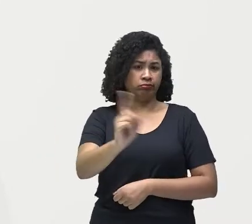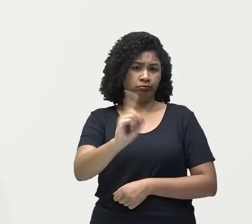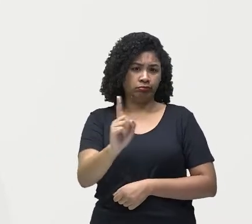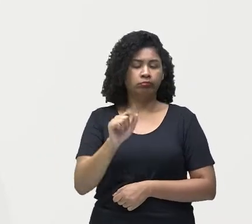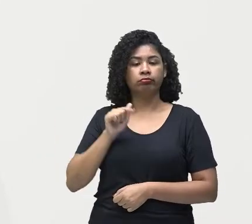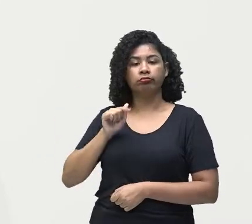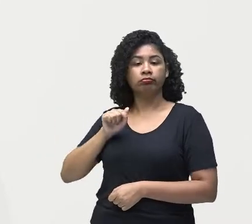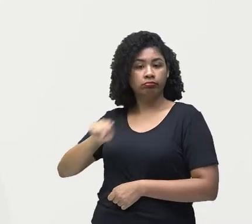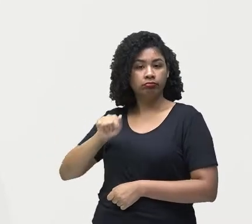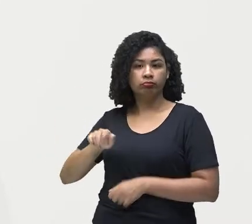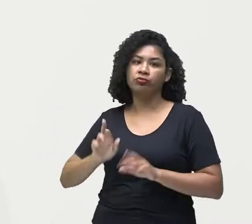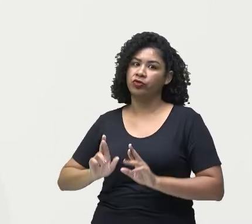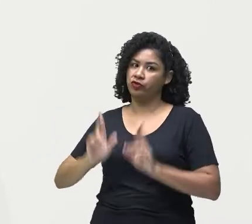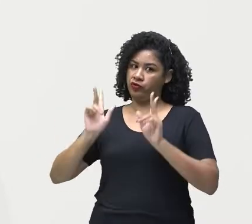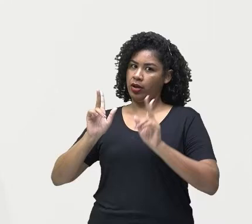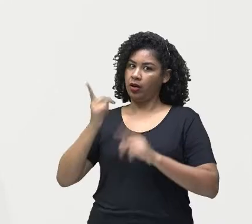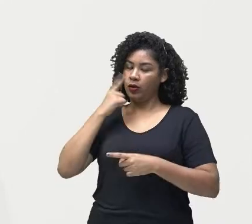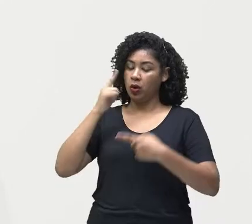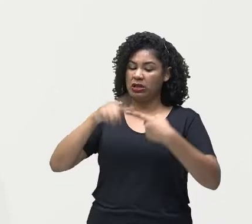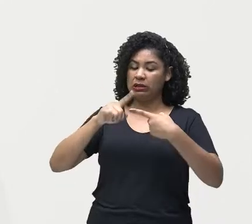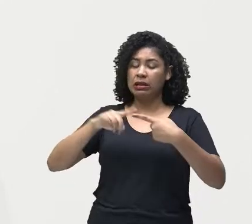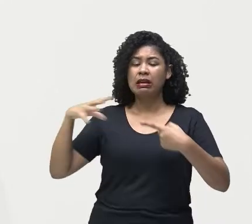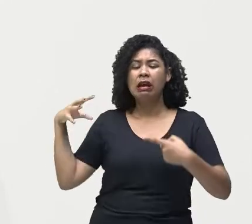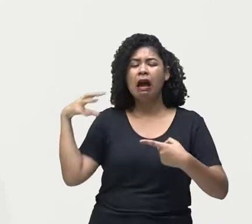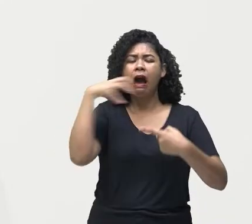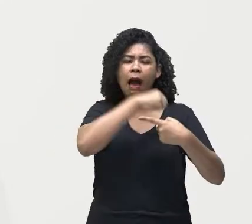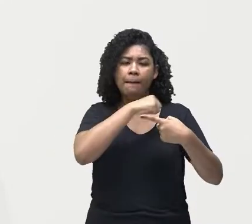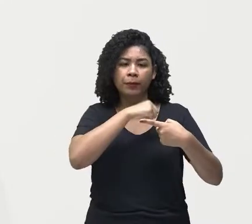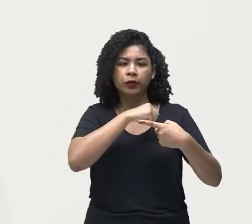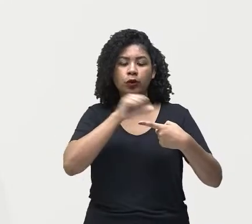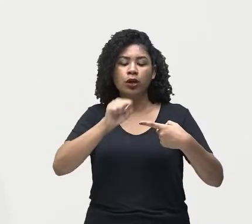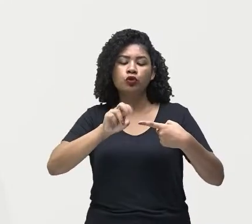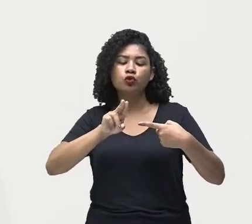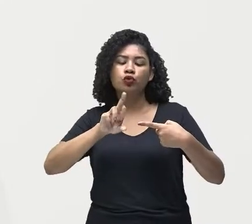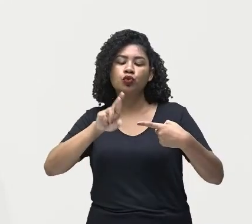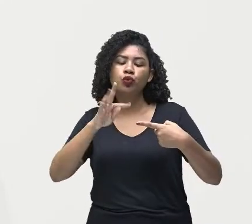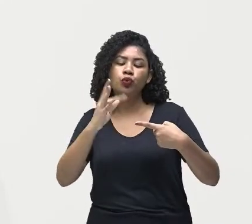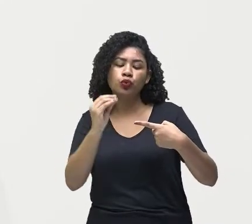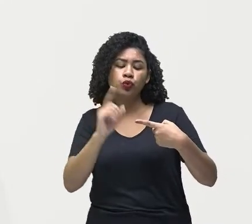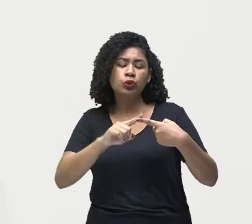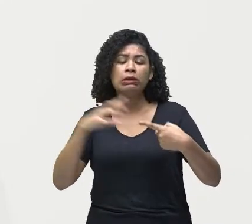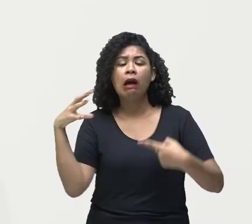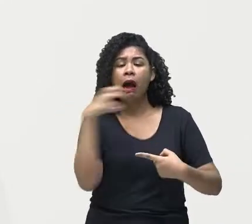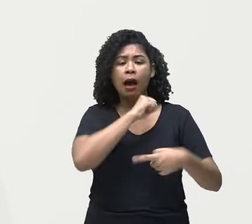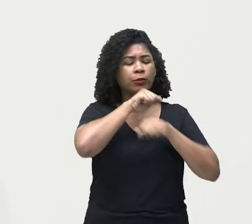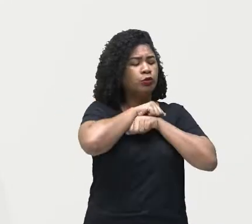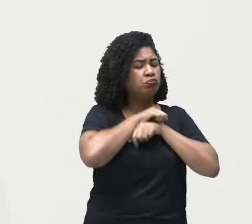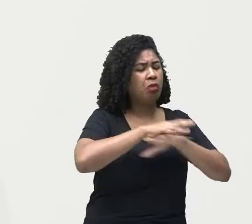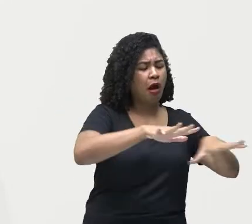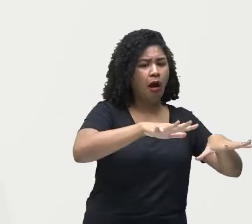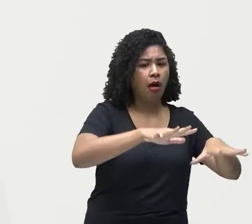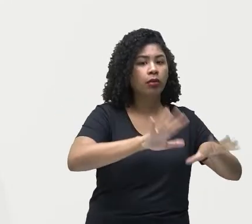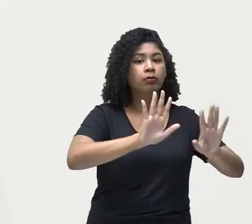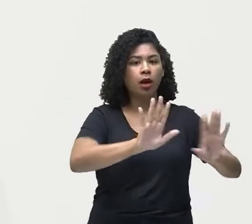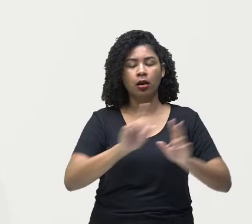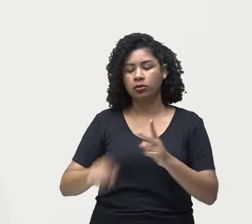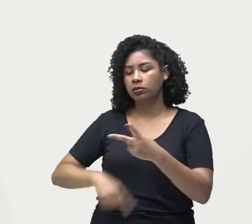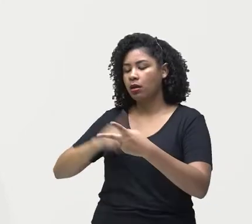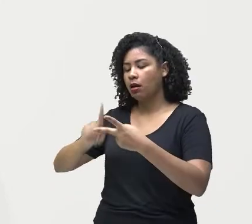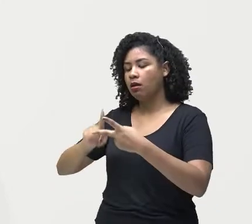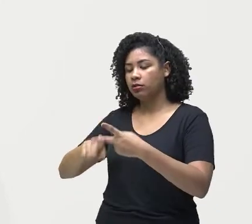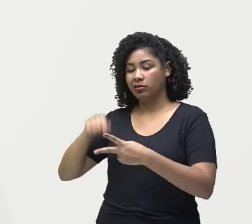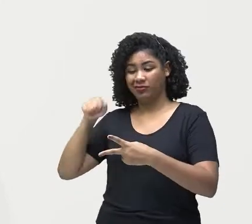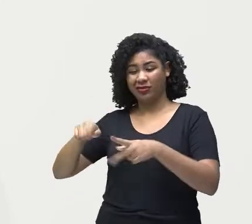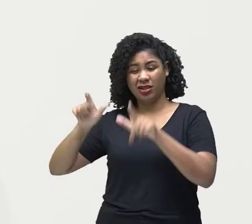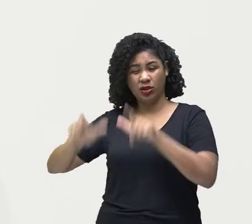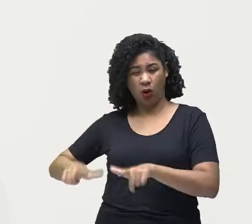de forma rápida em números de casos, a endemia é uma doença que tem recorrência em uma